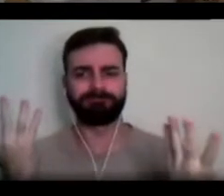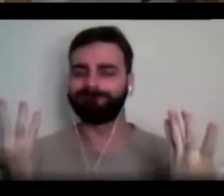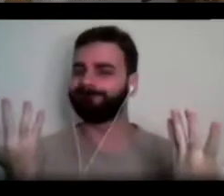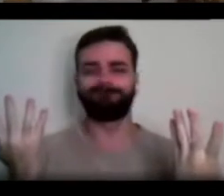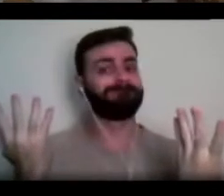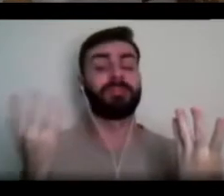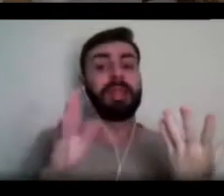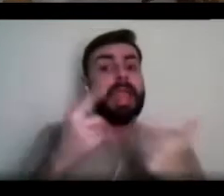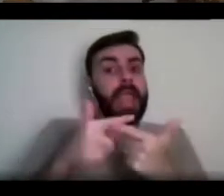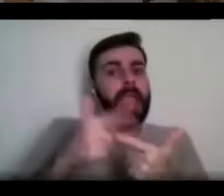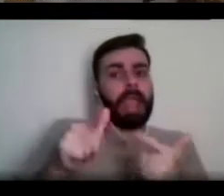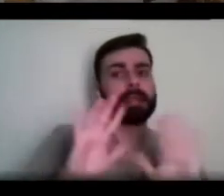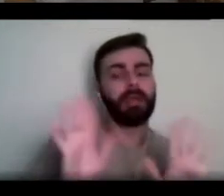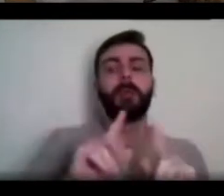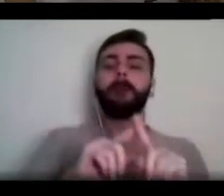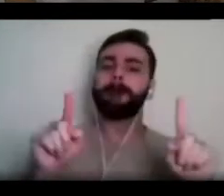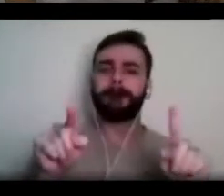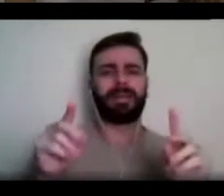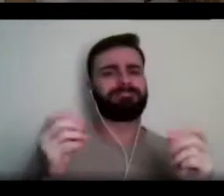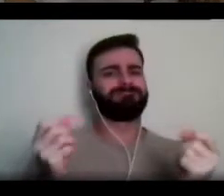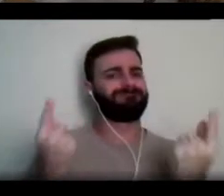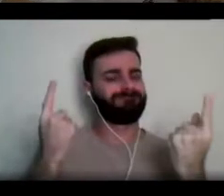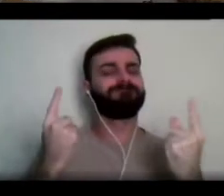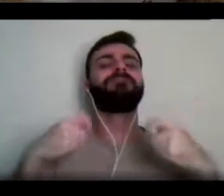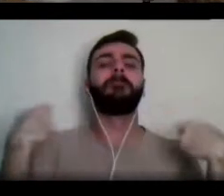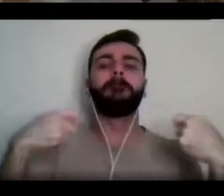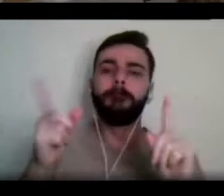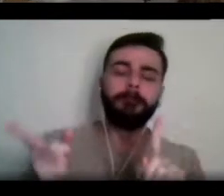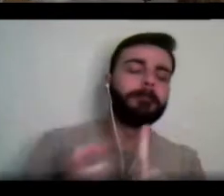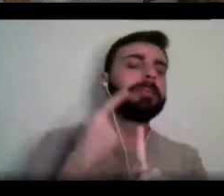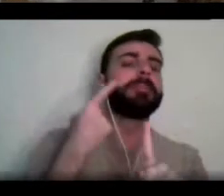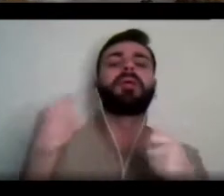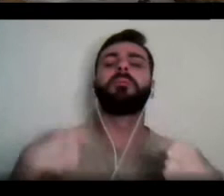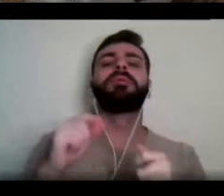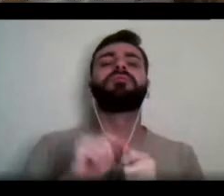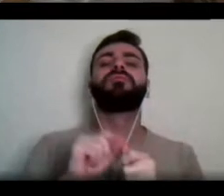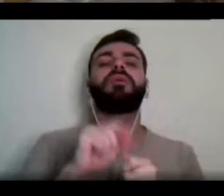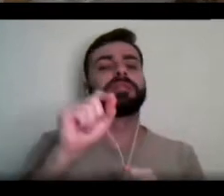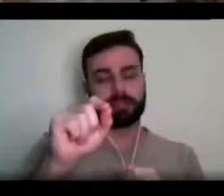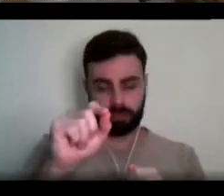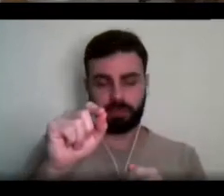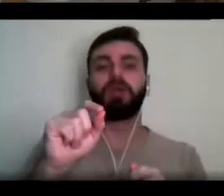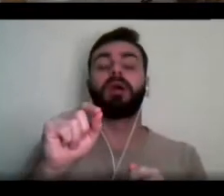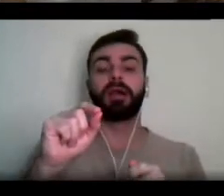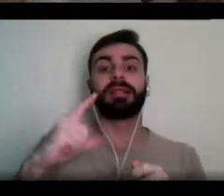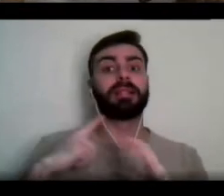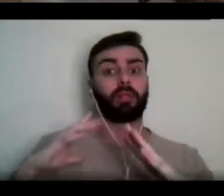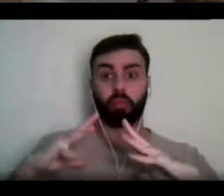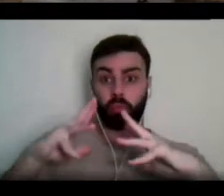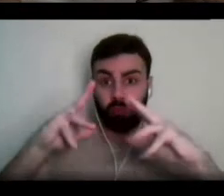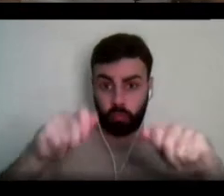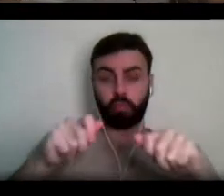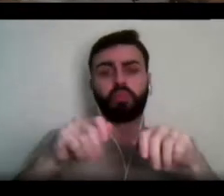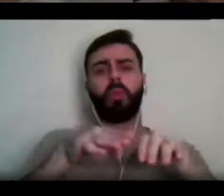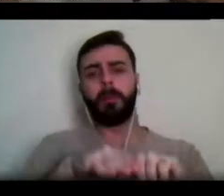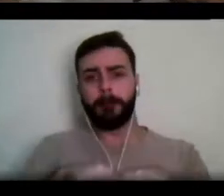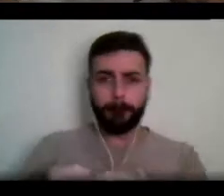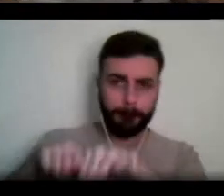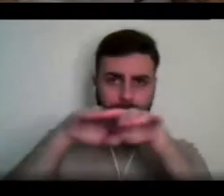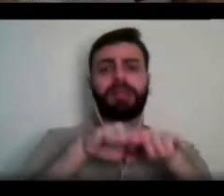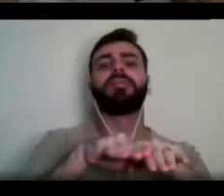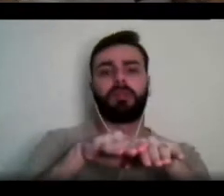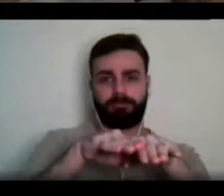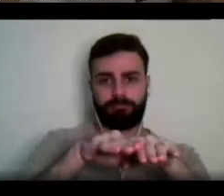aqui, quilômetro por hora por minuto. Não está errado, mas ninguém entende isso, né? Então, a primeira coisa que a gente vai